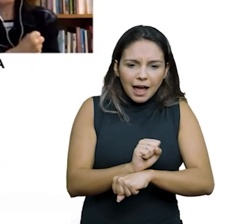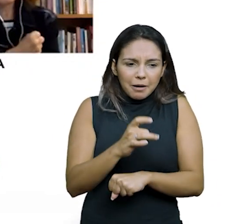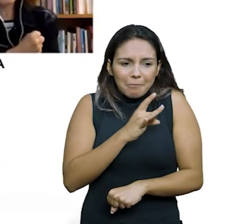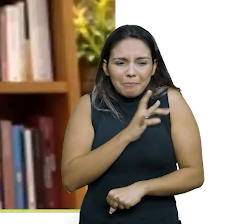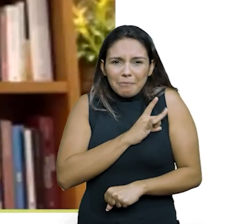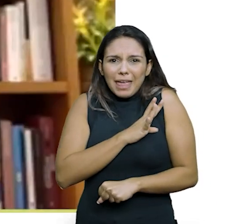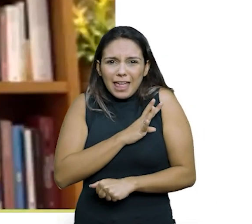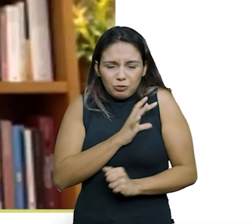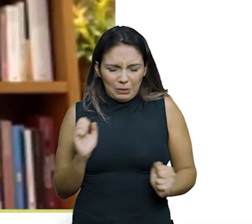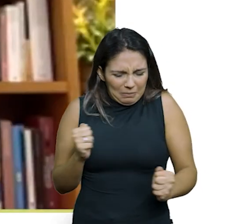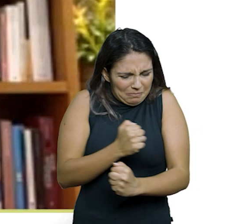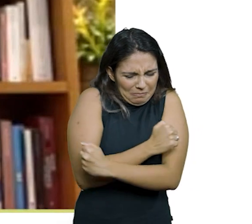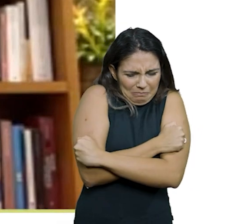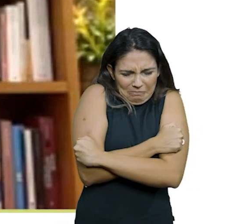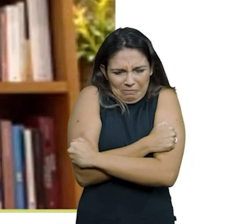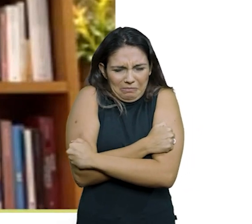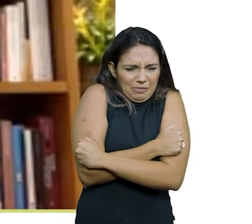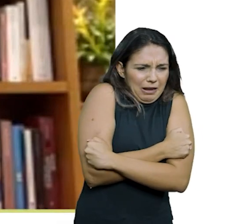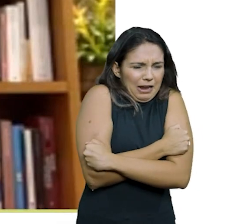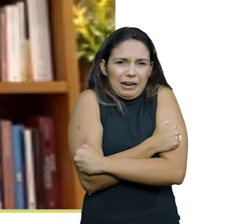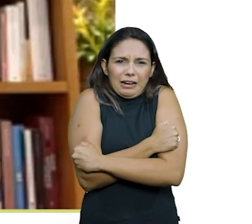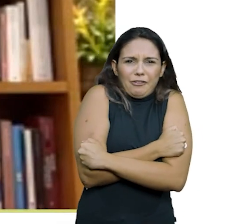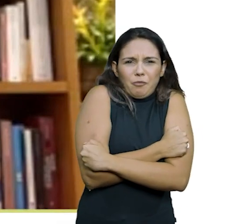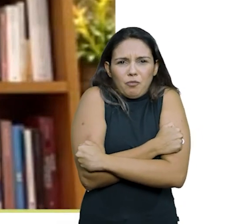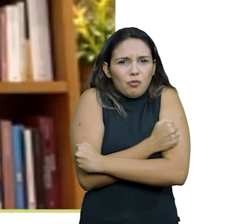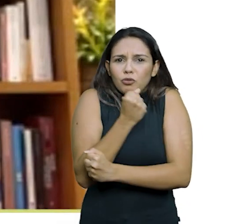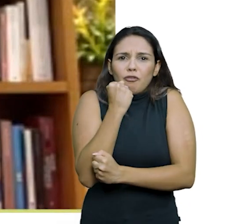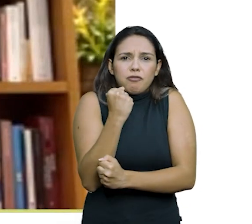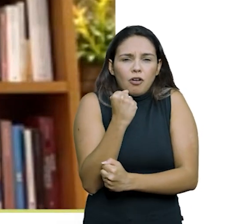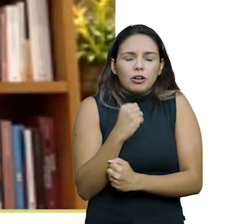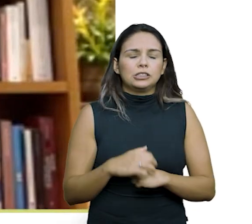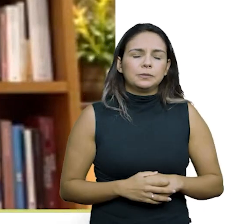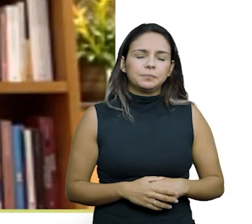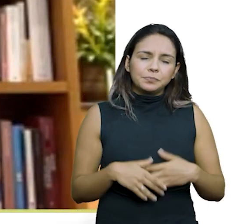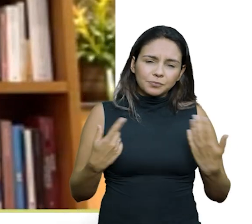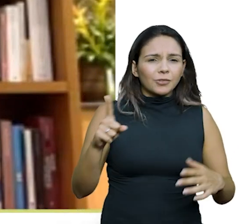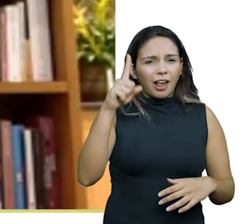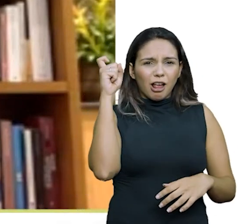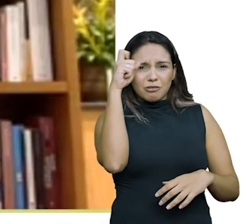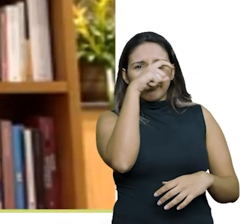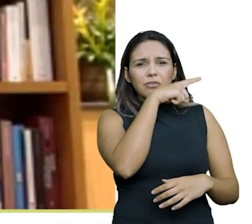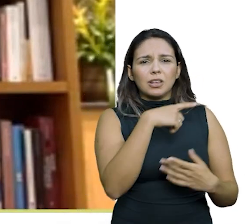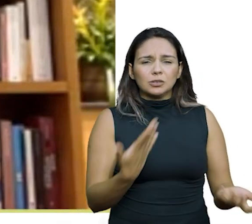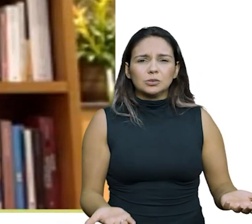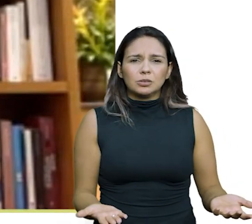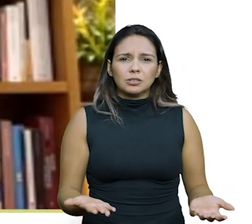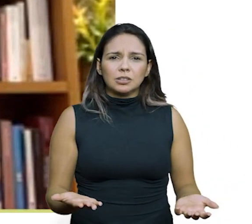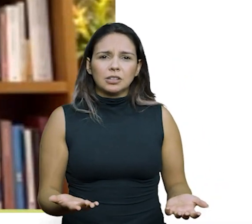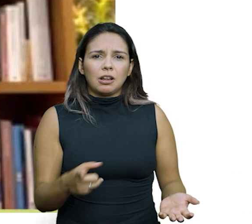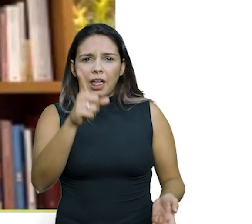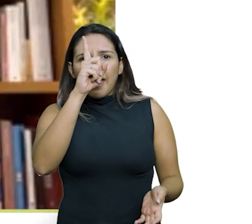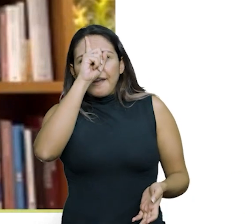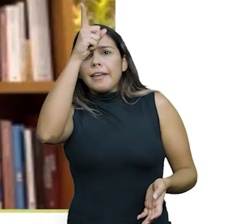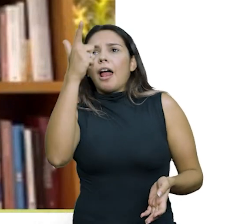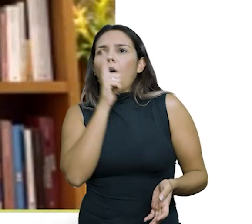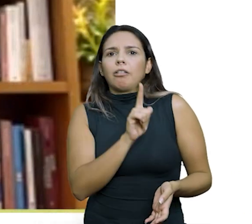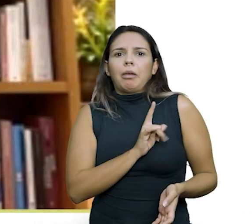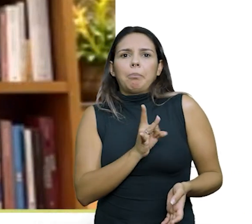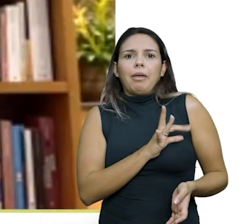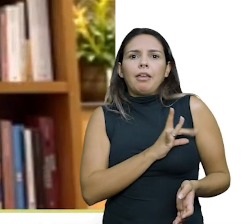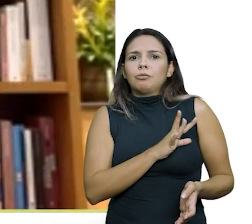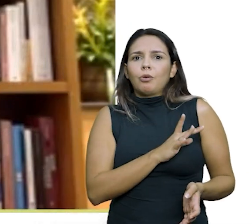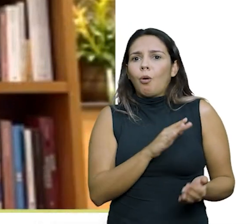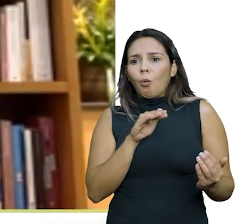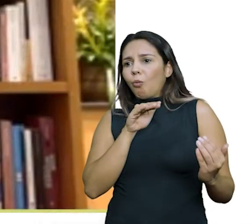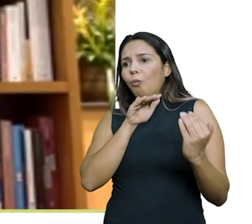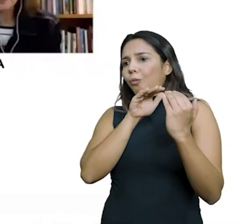amarra, é uma camisa de força assustadora. E eu acho que é difícil criar quando você está com medo,